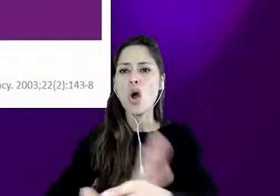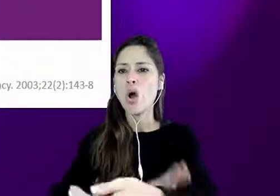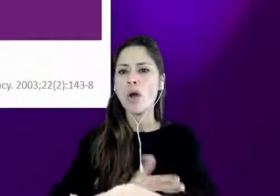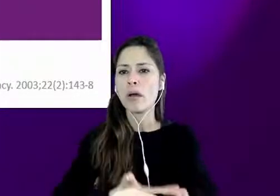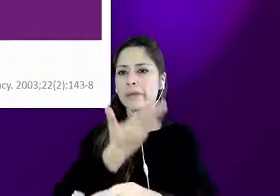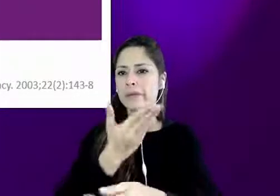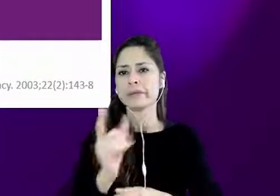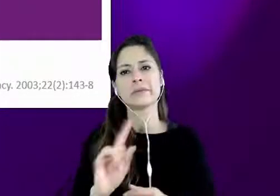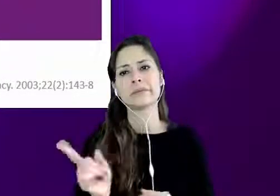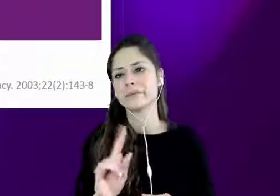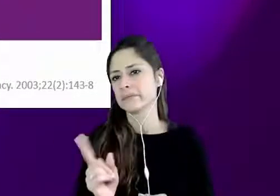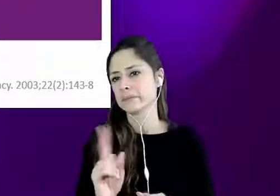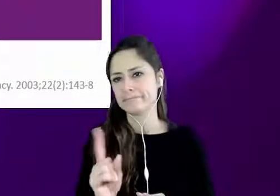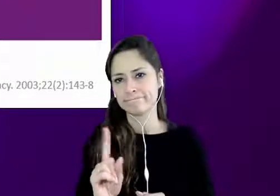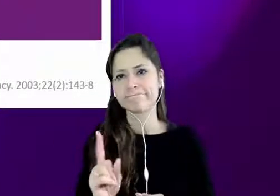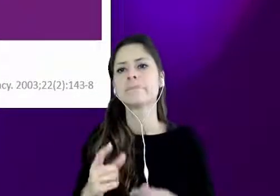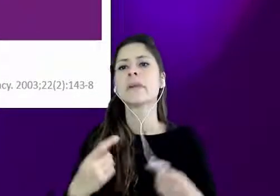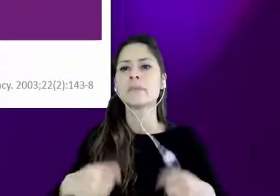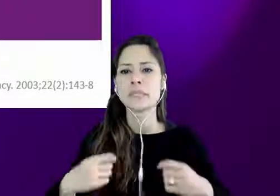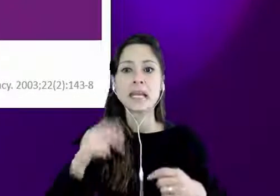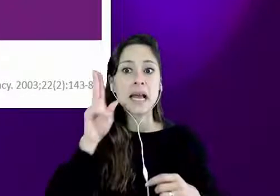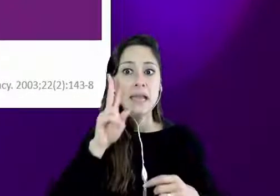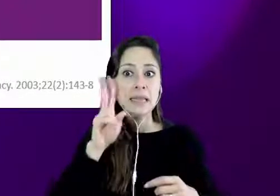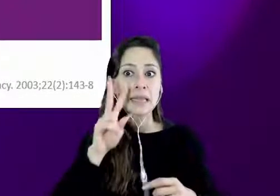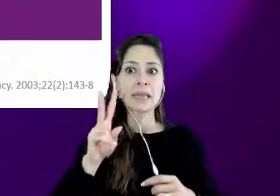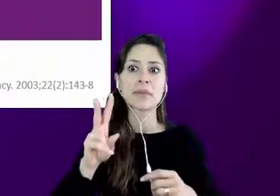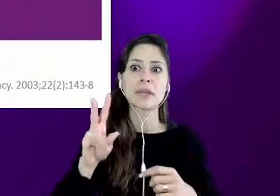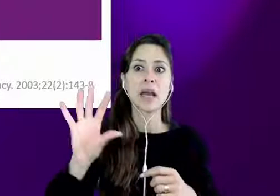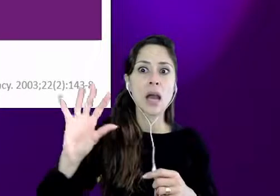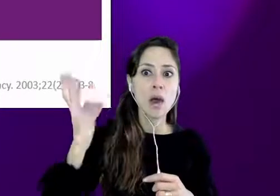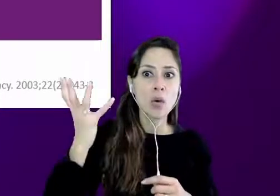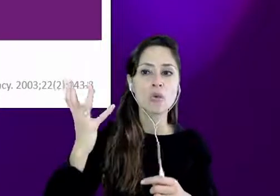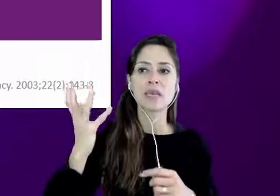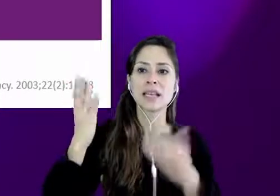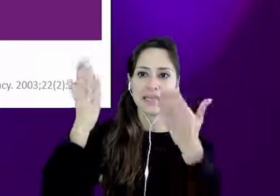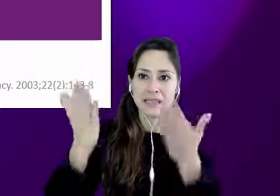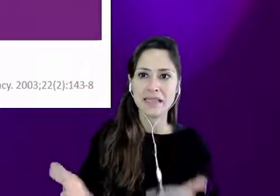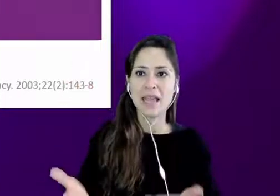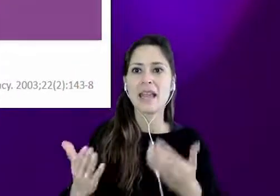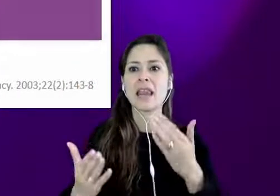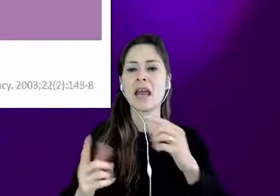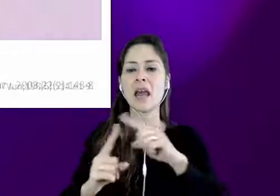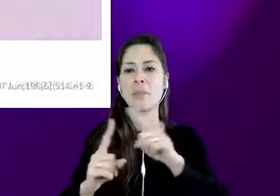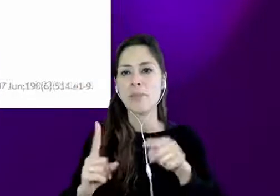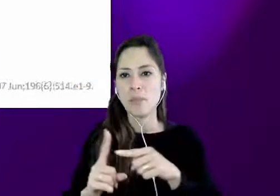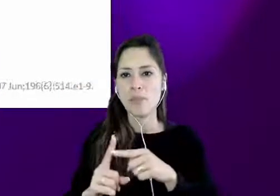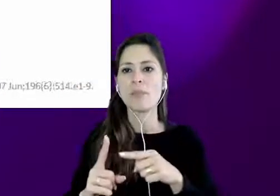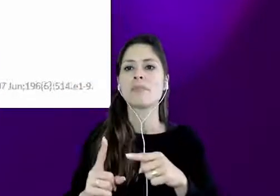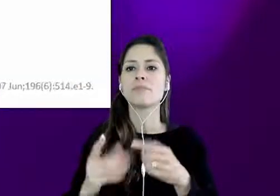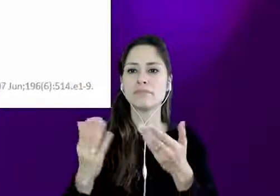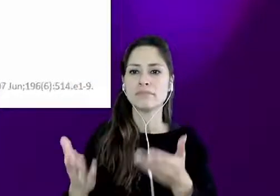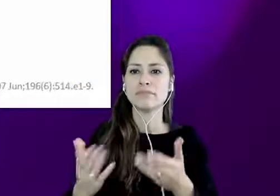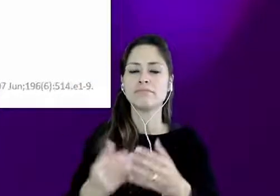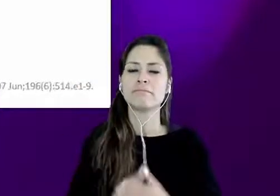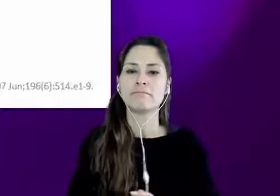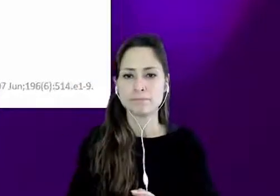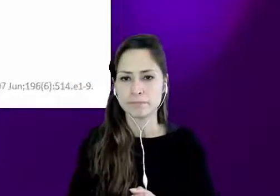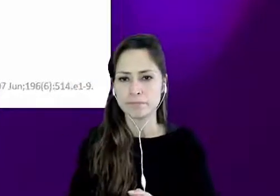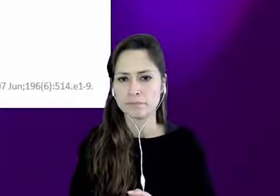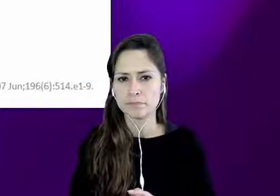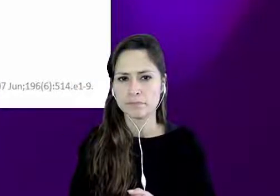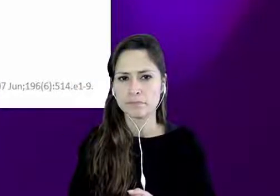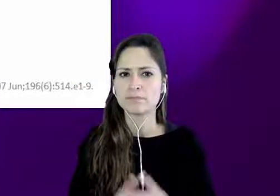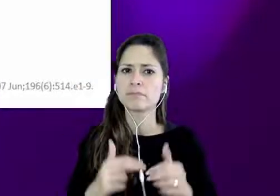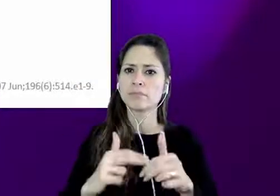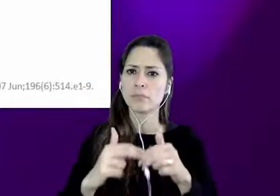É importante lembrar dessa condição heterogênea, sistêmica, desafiadora da expressão clínica desse problema. Portanto,